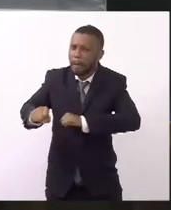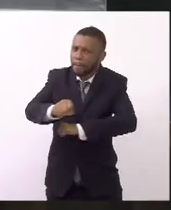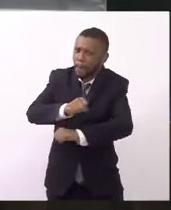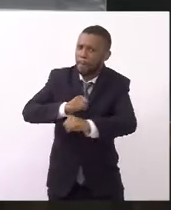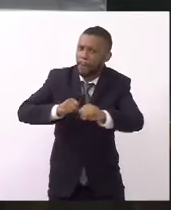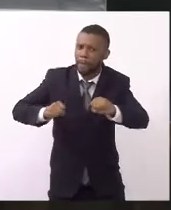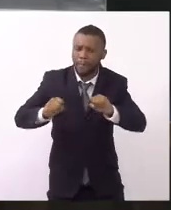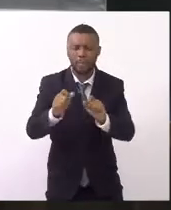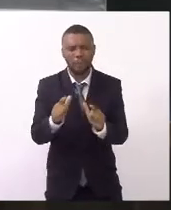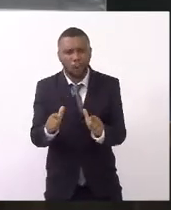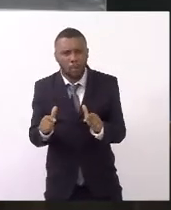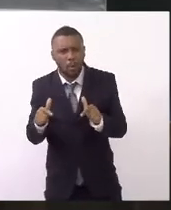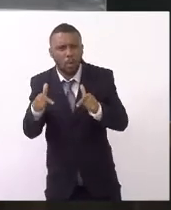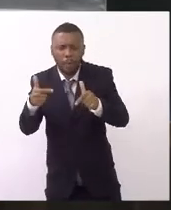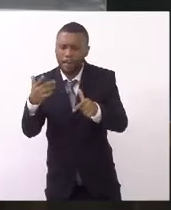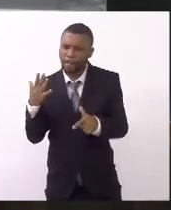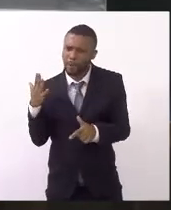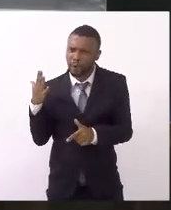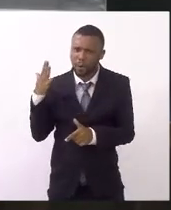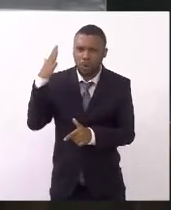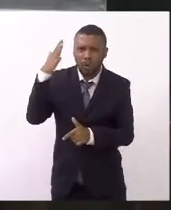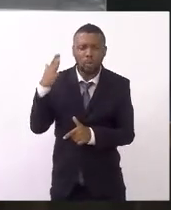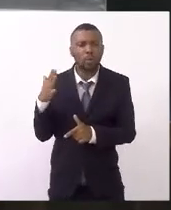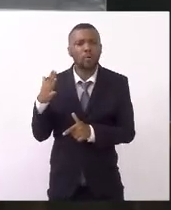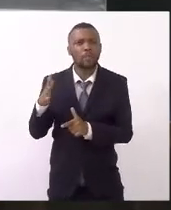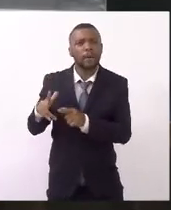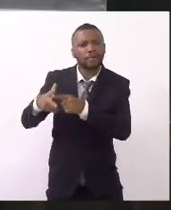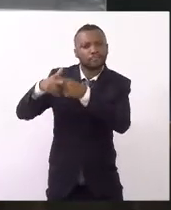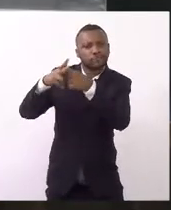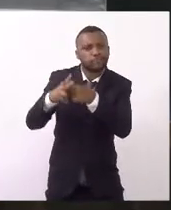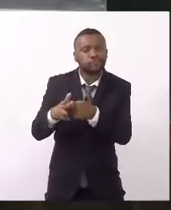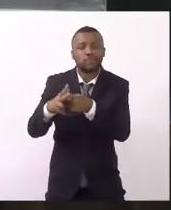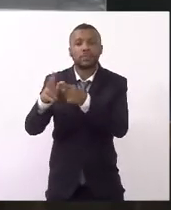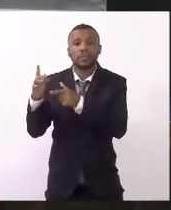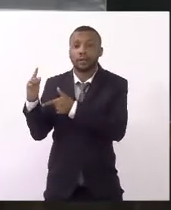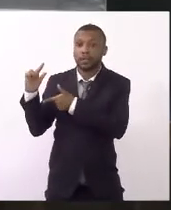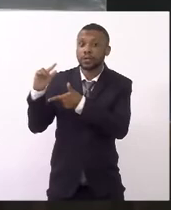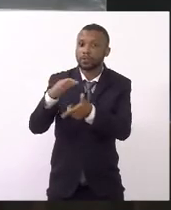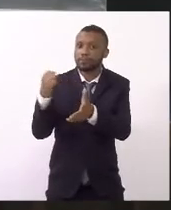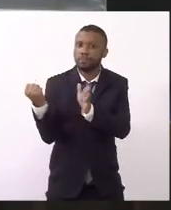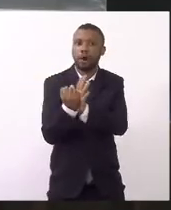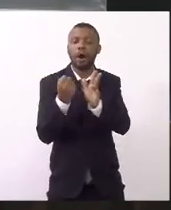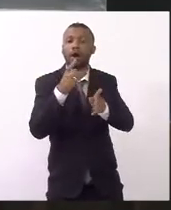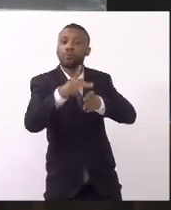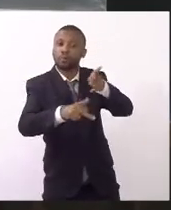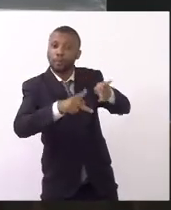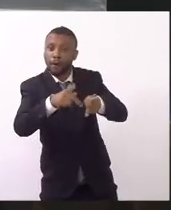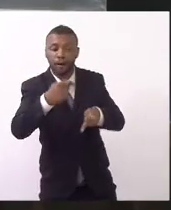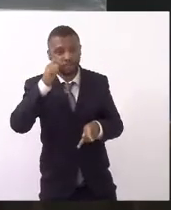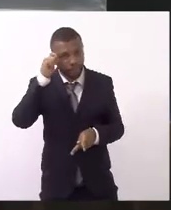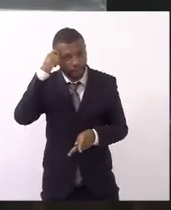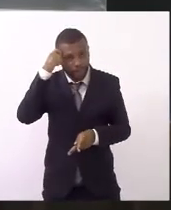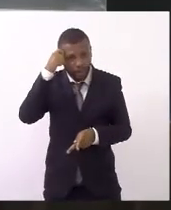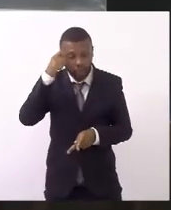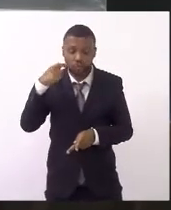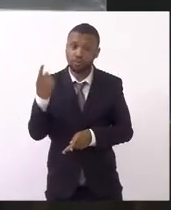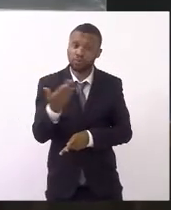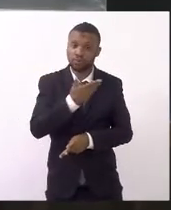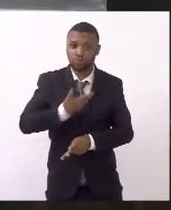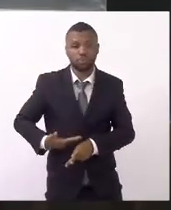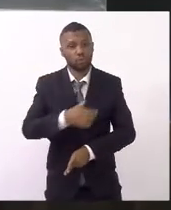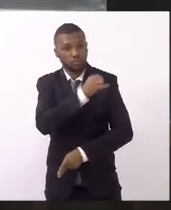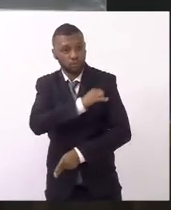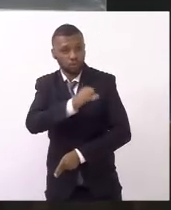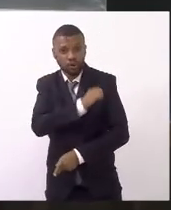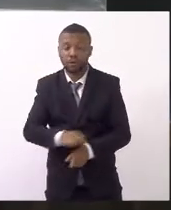incansáveis na manutenção das tradições seculares um dos povos negros em nosso estado